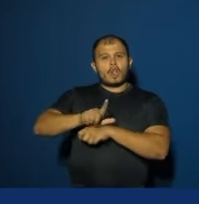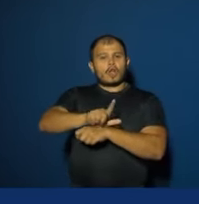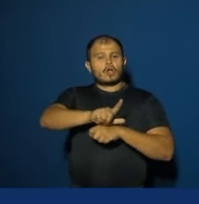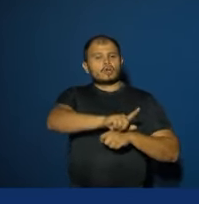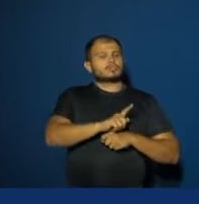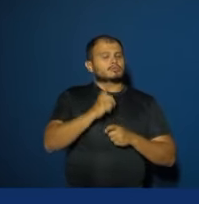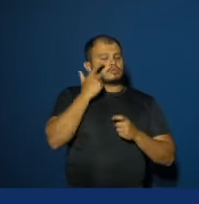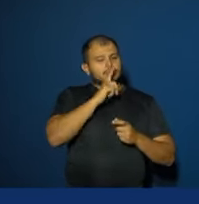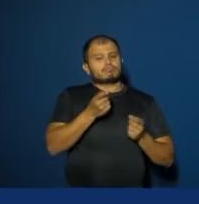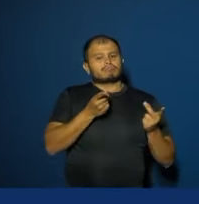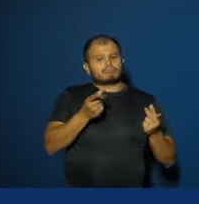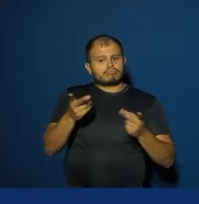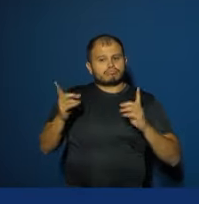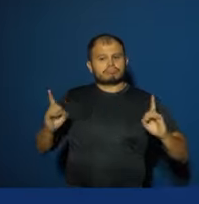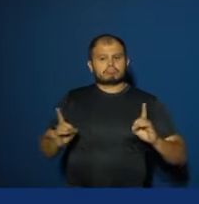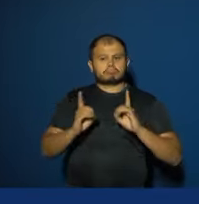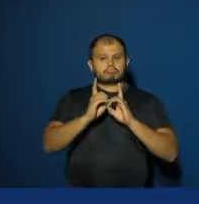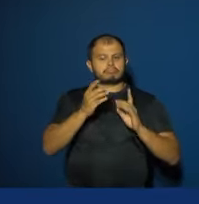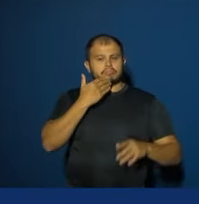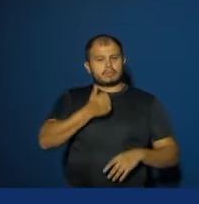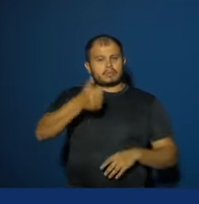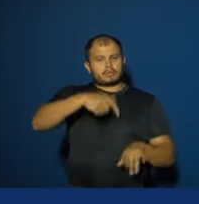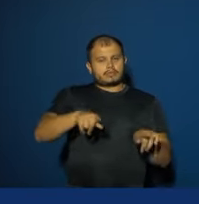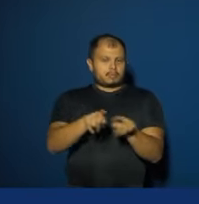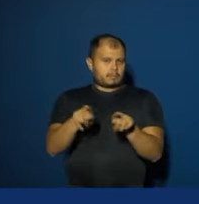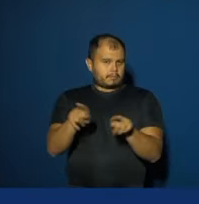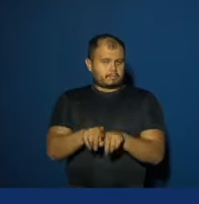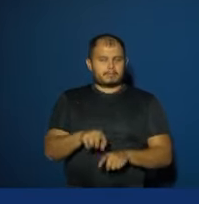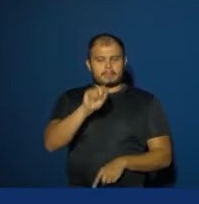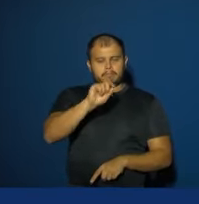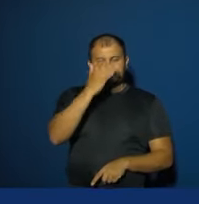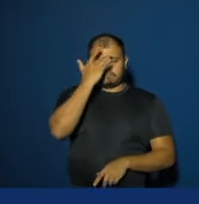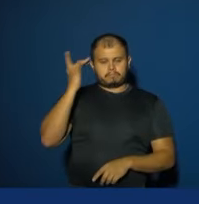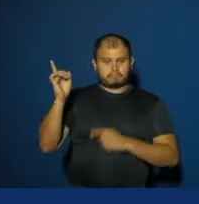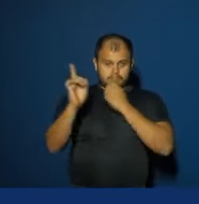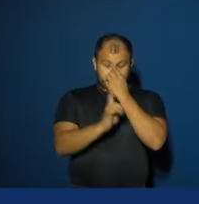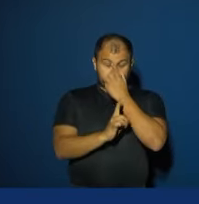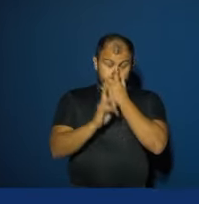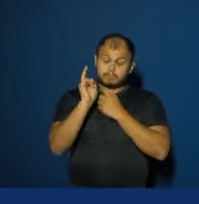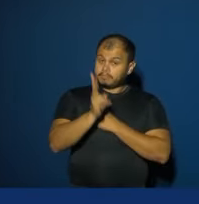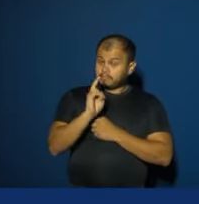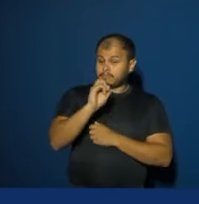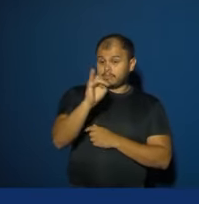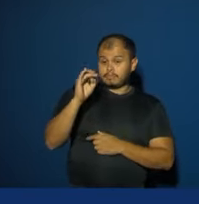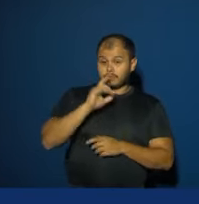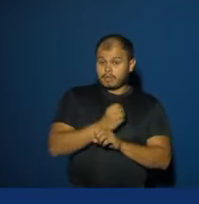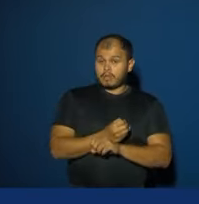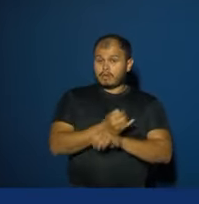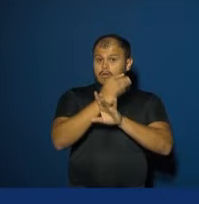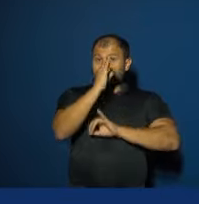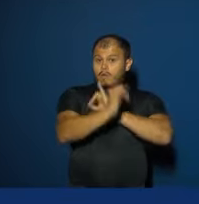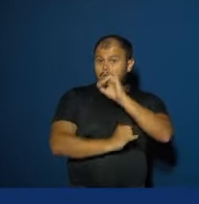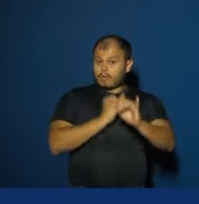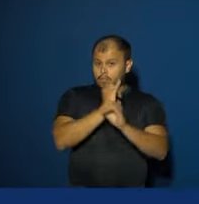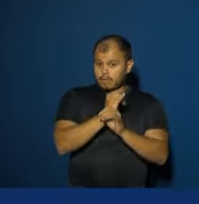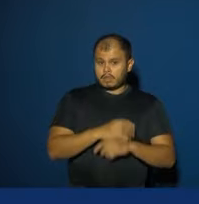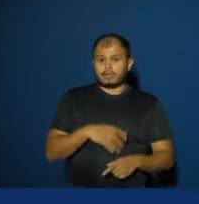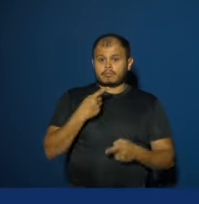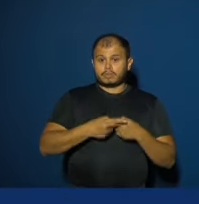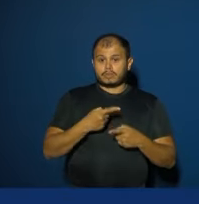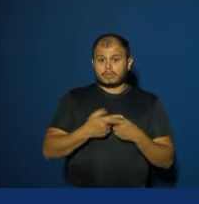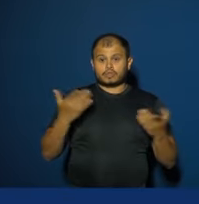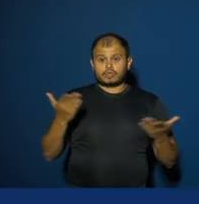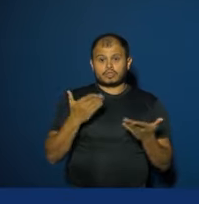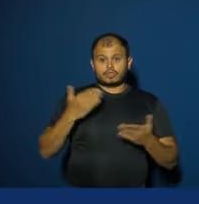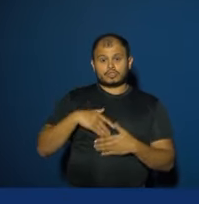vender melhor atender melhor muitas vezes o o o consumidor mesmo que seja online porque pra gente a gente entende que o nosso